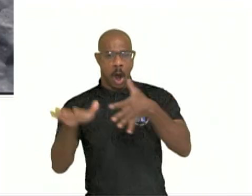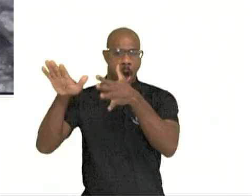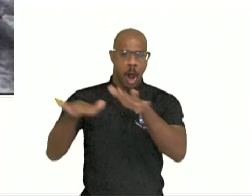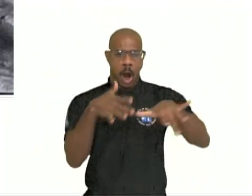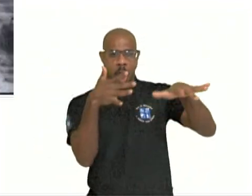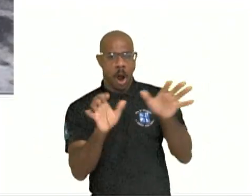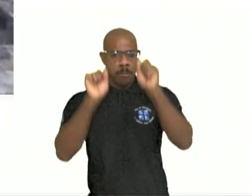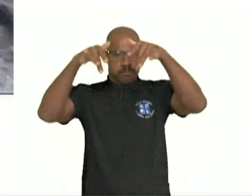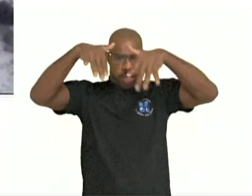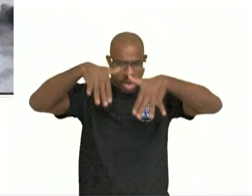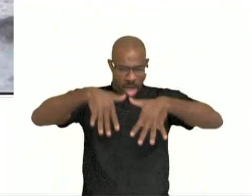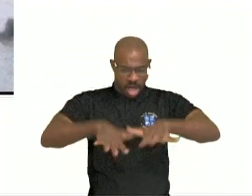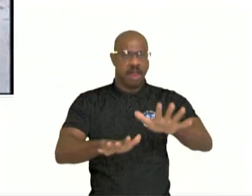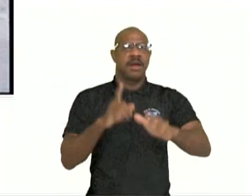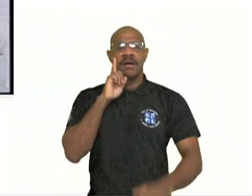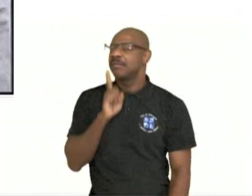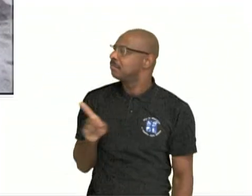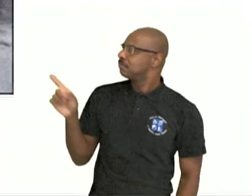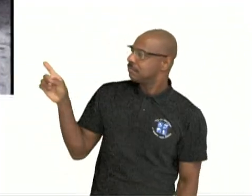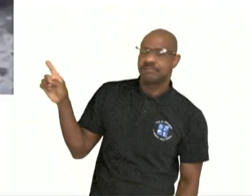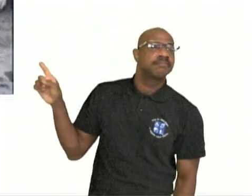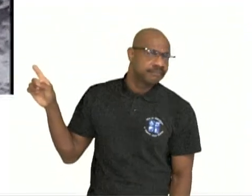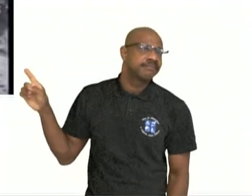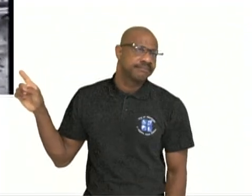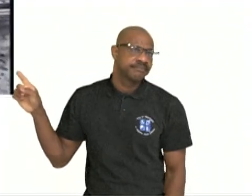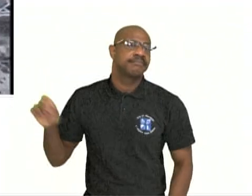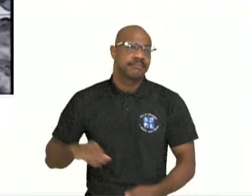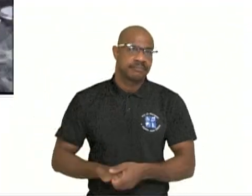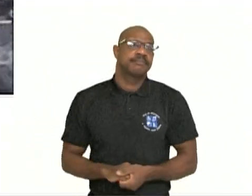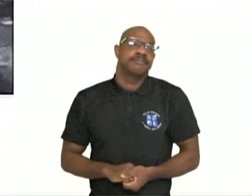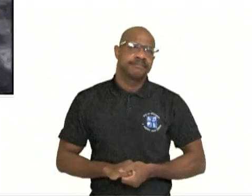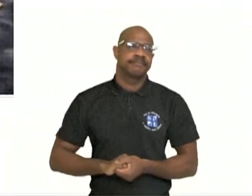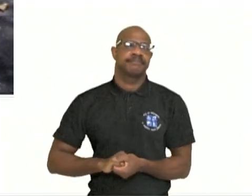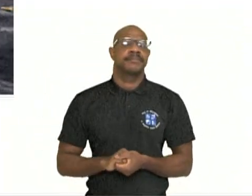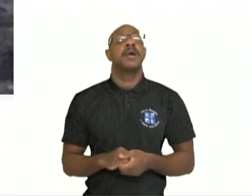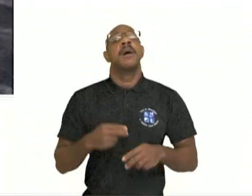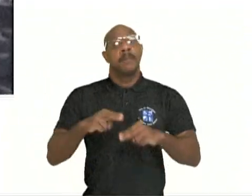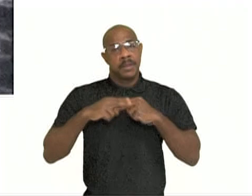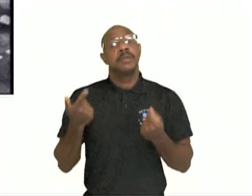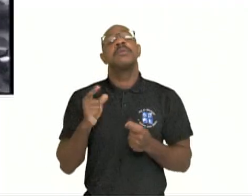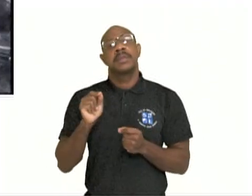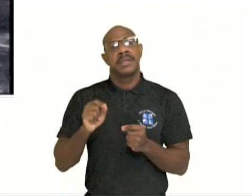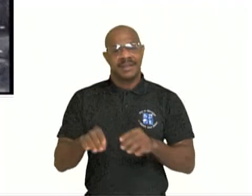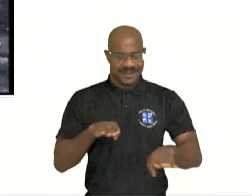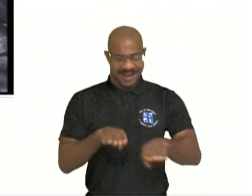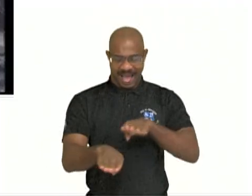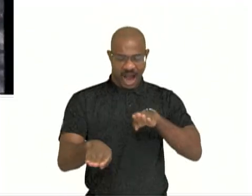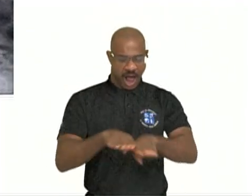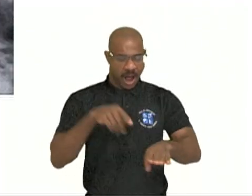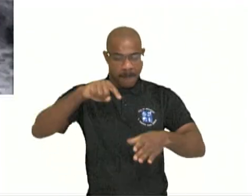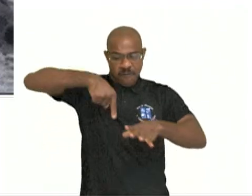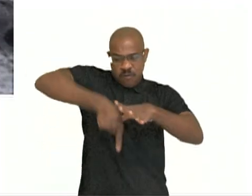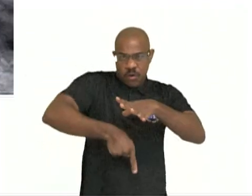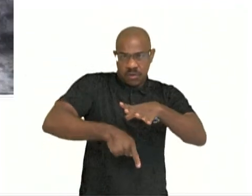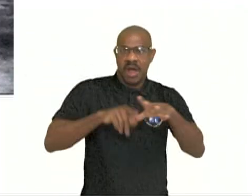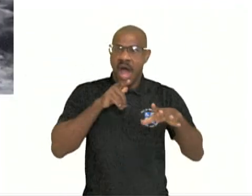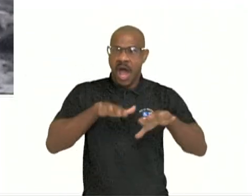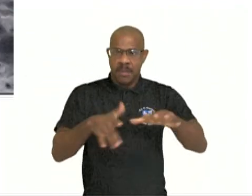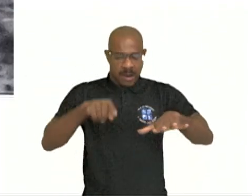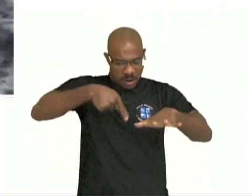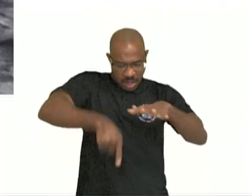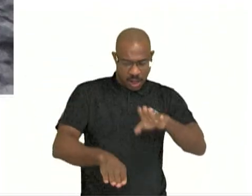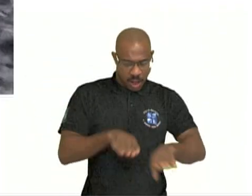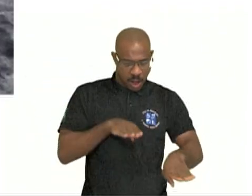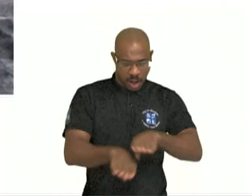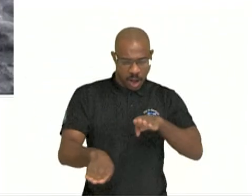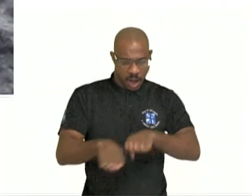que são as ondas gigantes resultantes dos terremotos no fundo dos oceanos. E aí, quando elas chegam na costa, elas ganham um volume